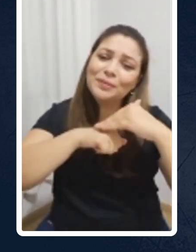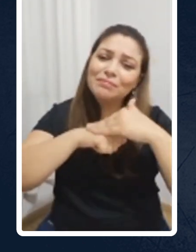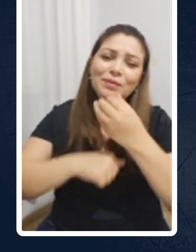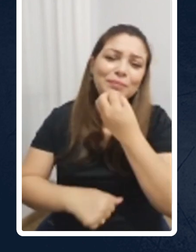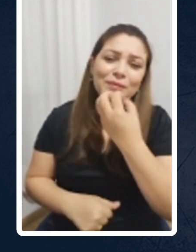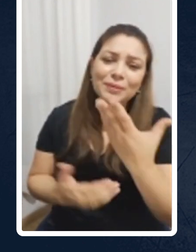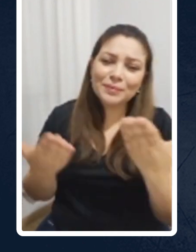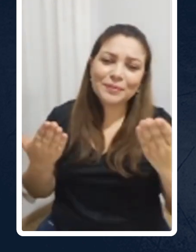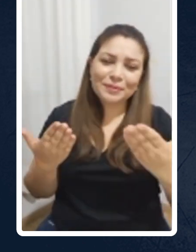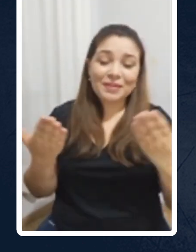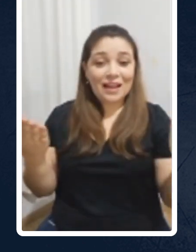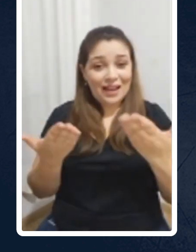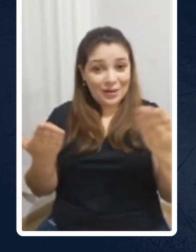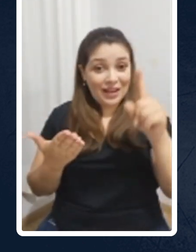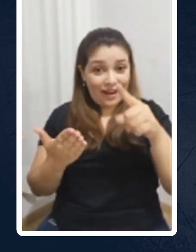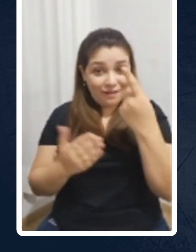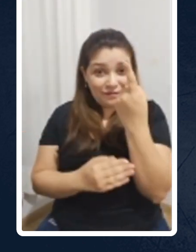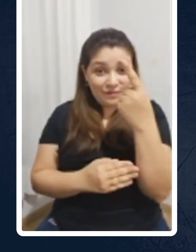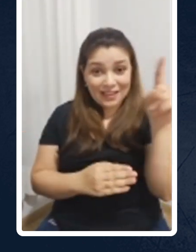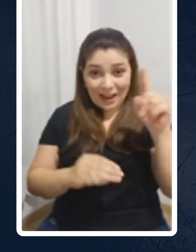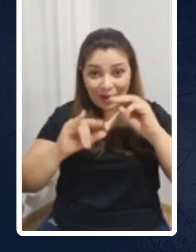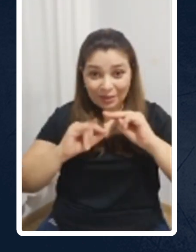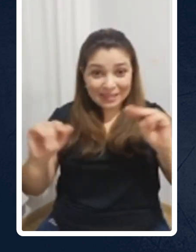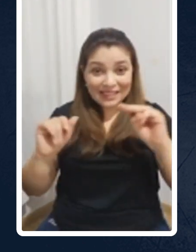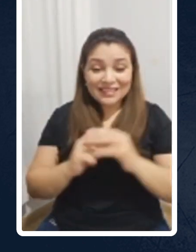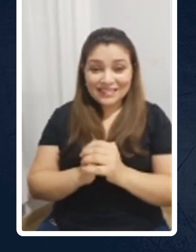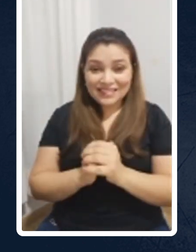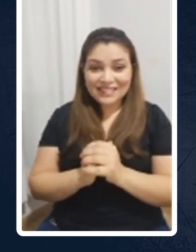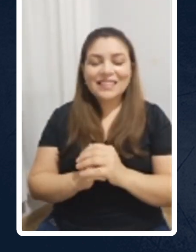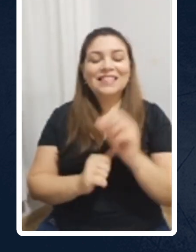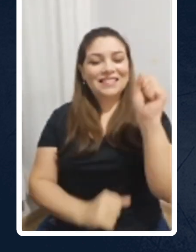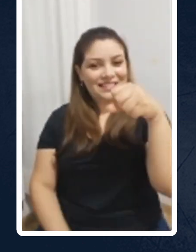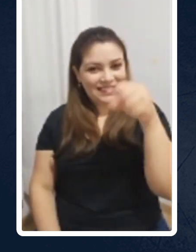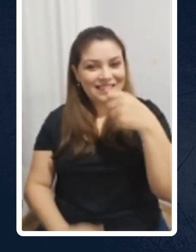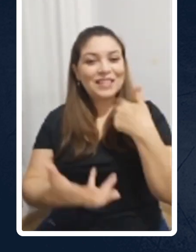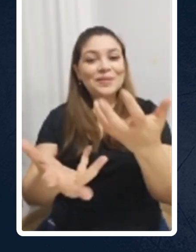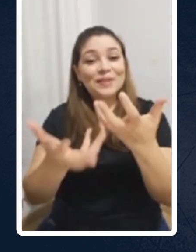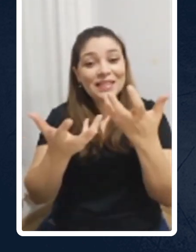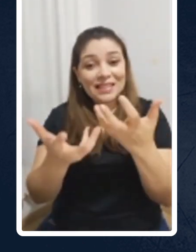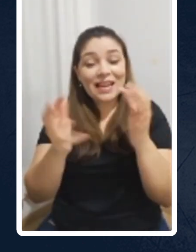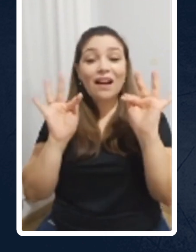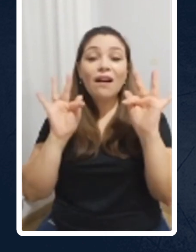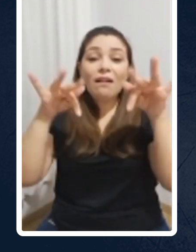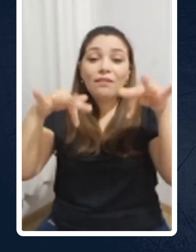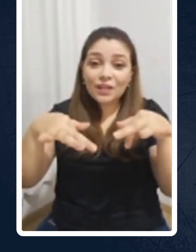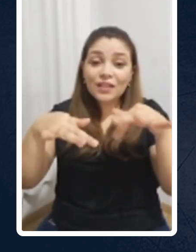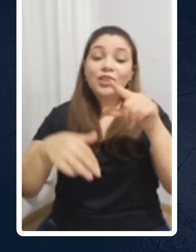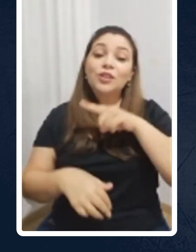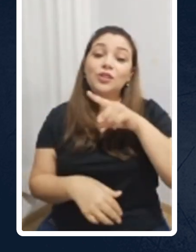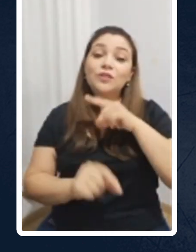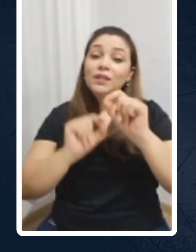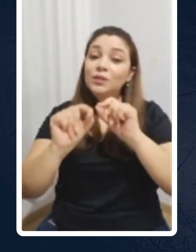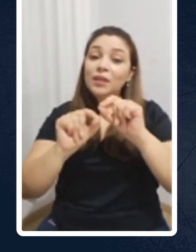Agora é a mensagem? Isso. Eu queria que, para nós terminarmos, tivesse uma mensagem final